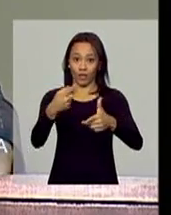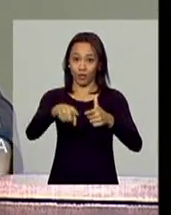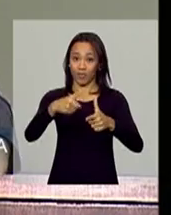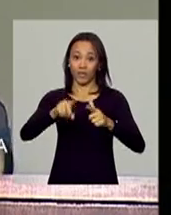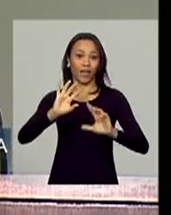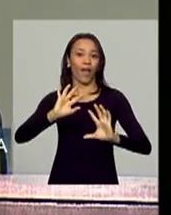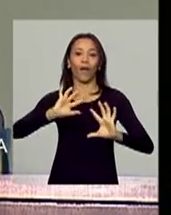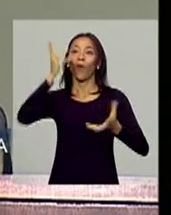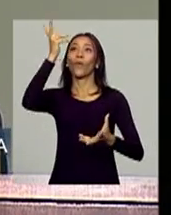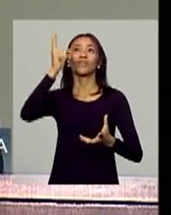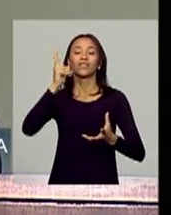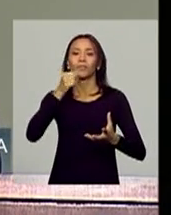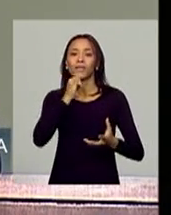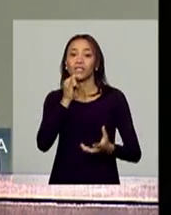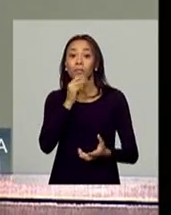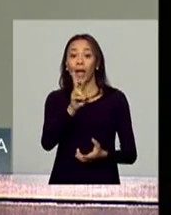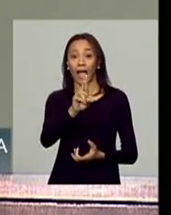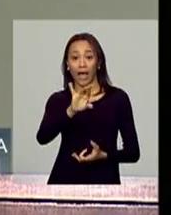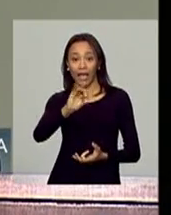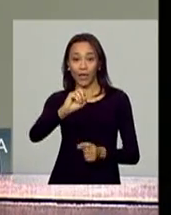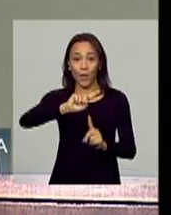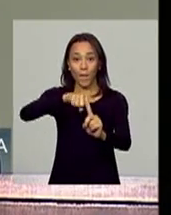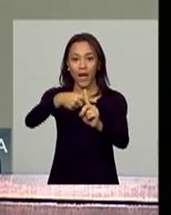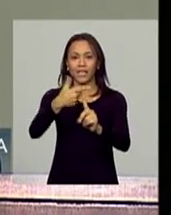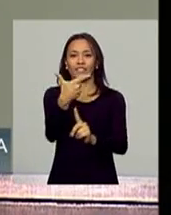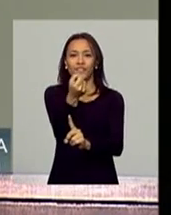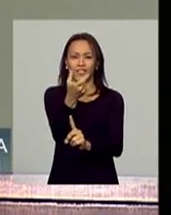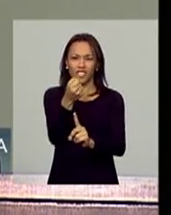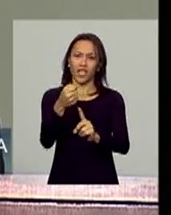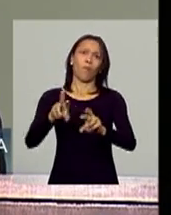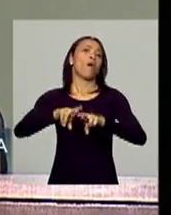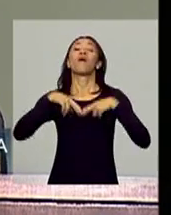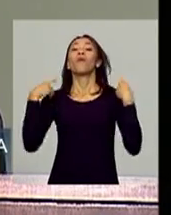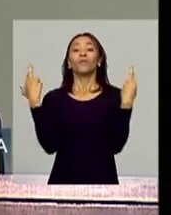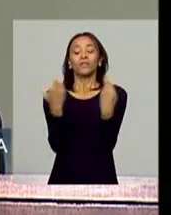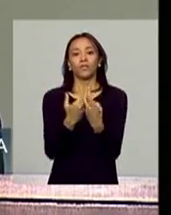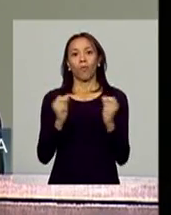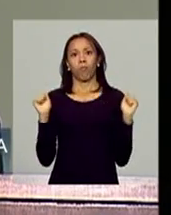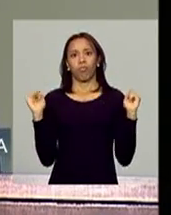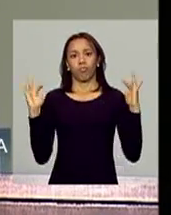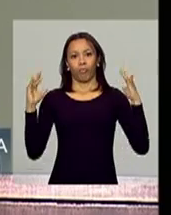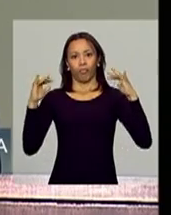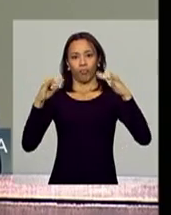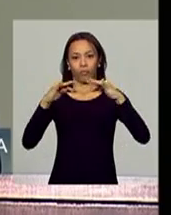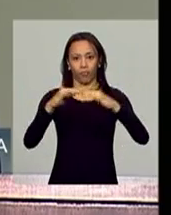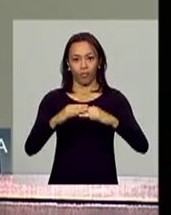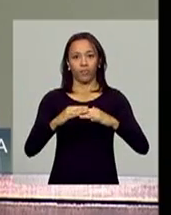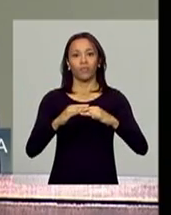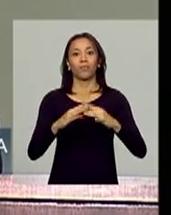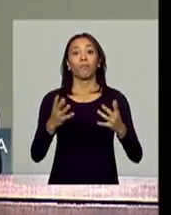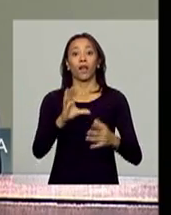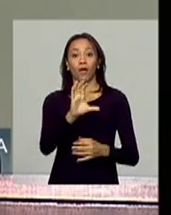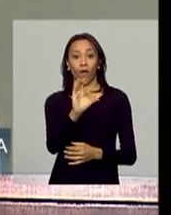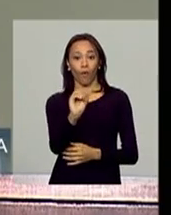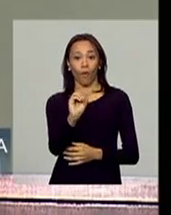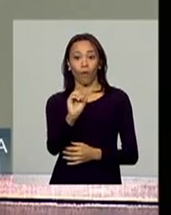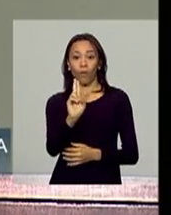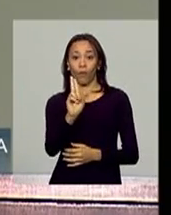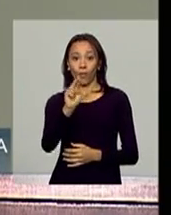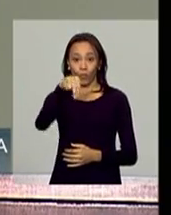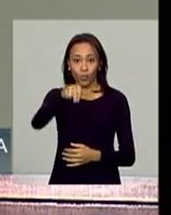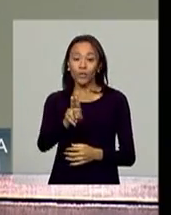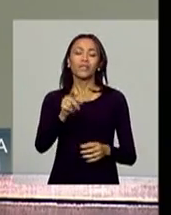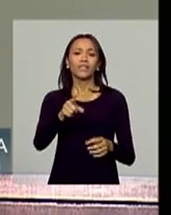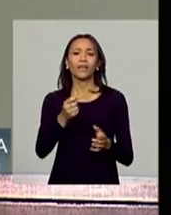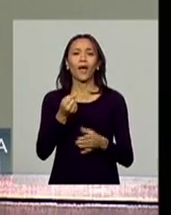clima. A Rio+20, a maior reunião realizada pelas Nações Unidas, deu um passo importante